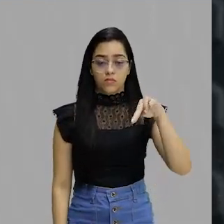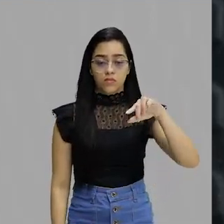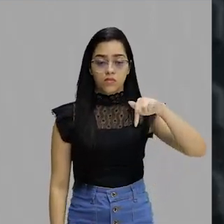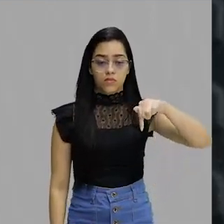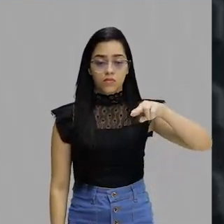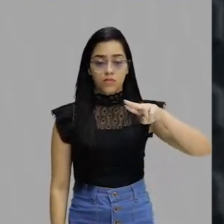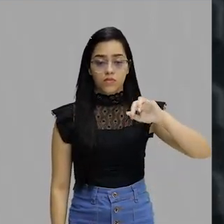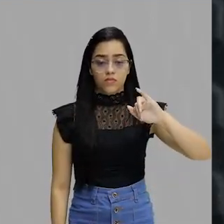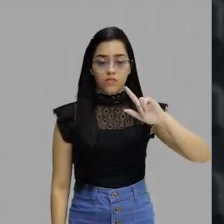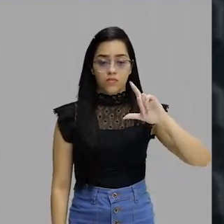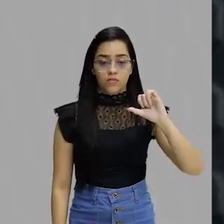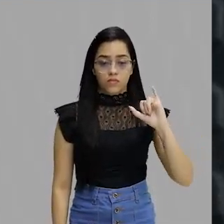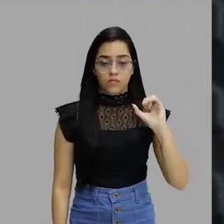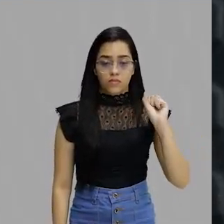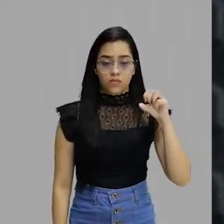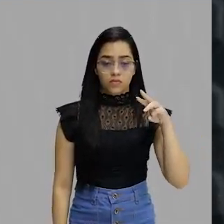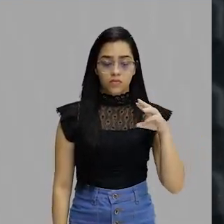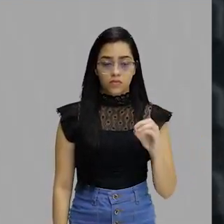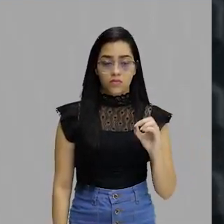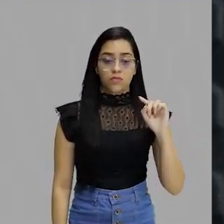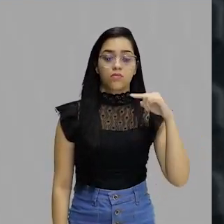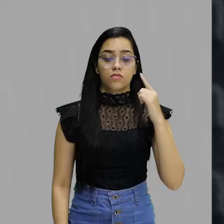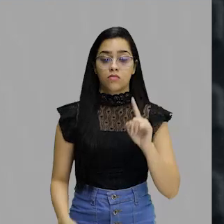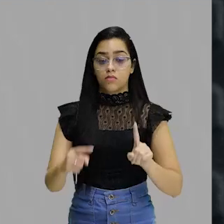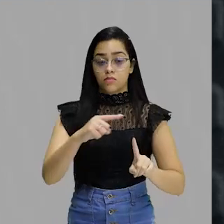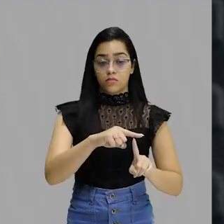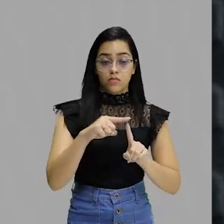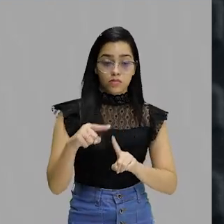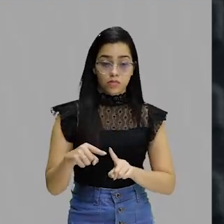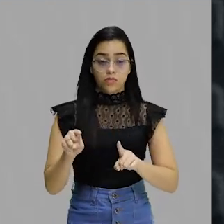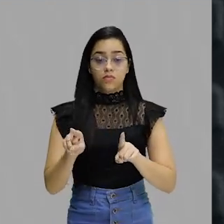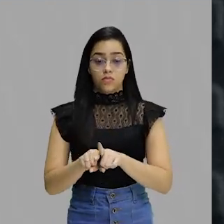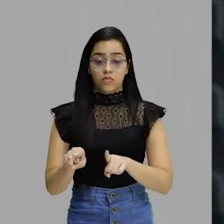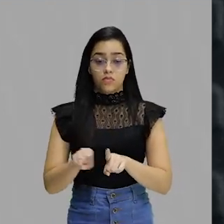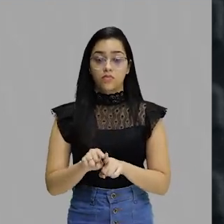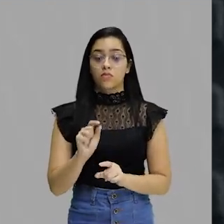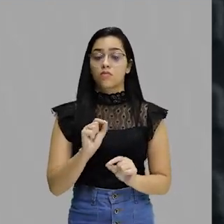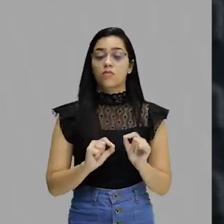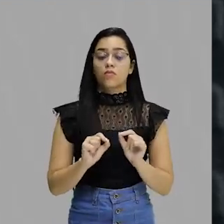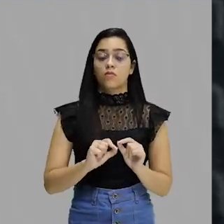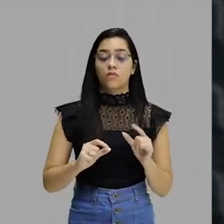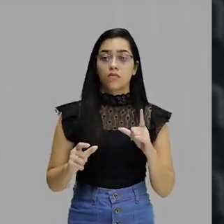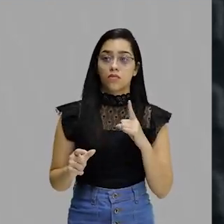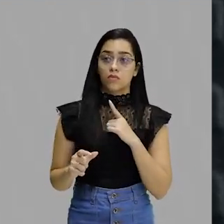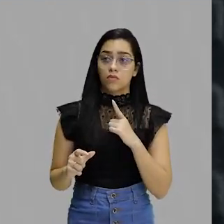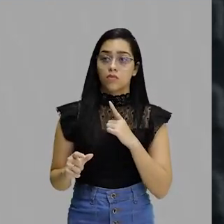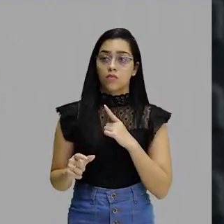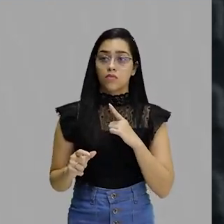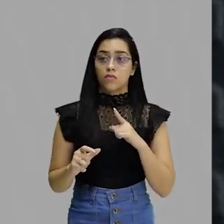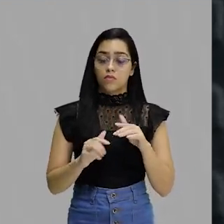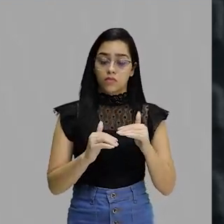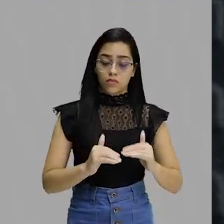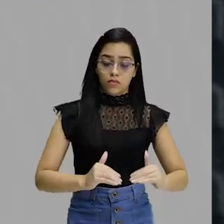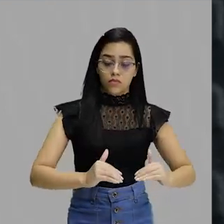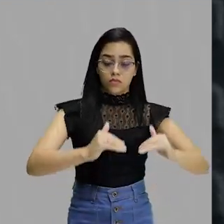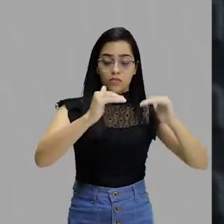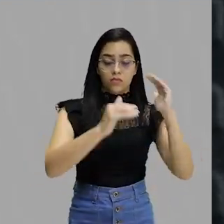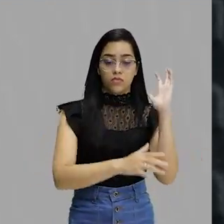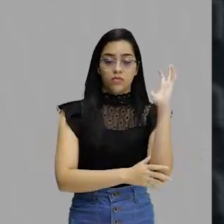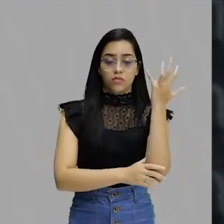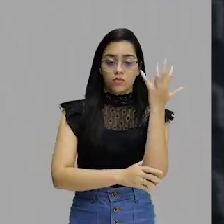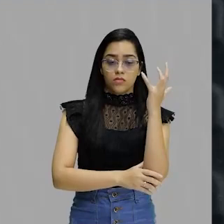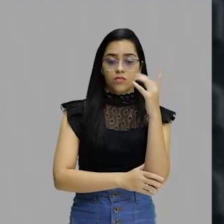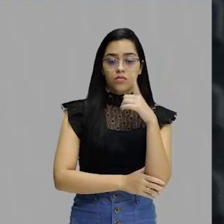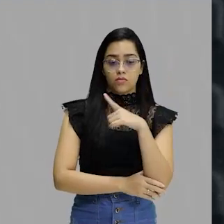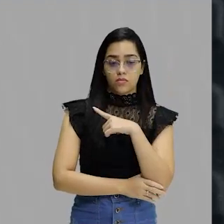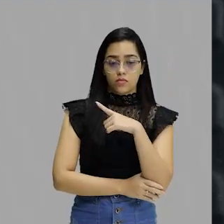inquilinismo. Mas existe um tipo de inquilinismo em que o indivíduo ele cresce em árvores. E